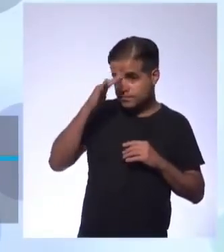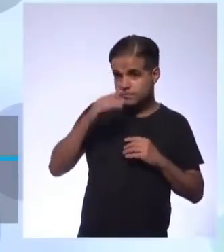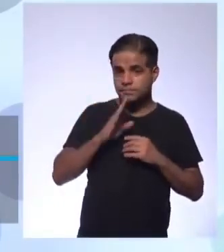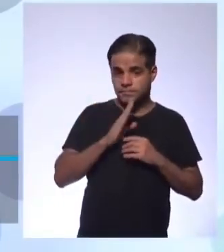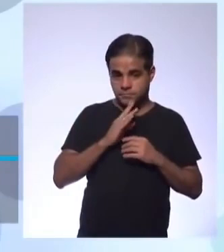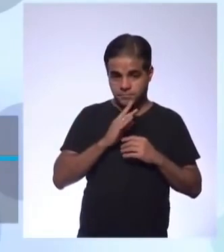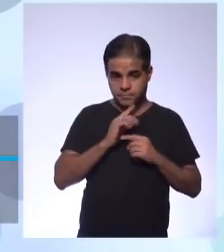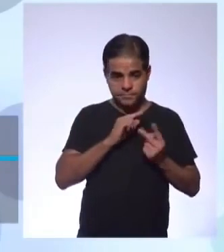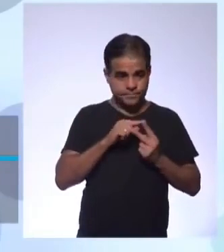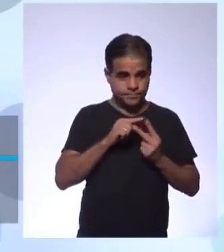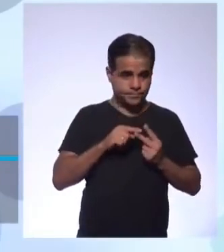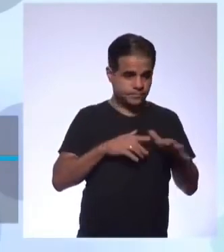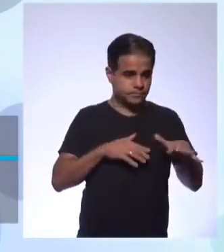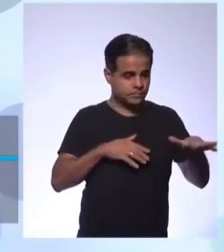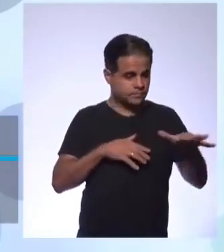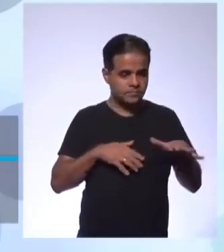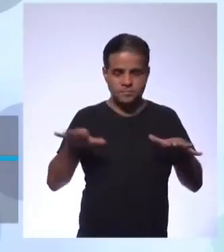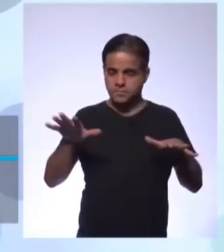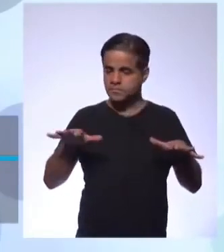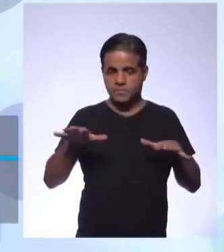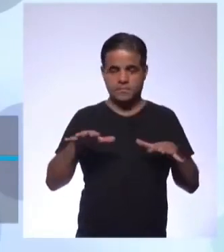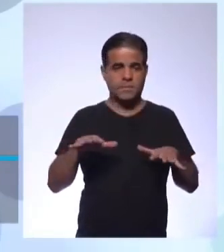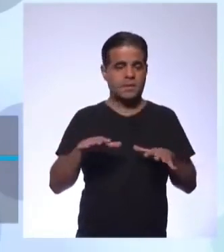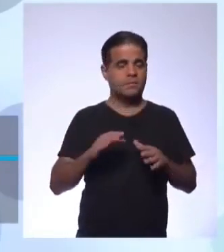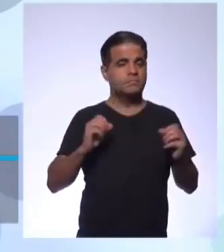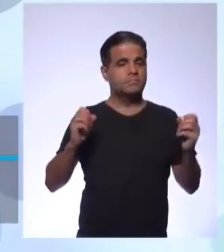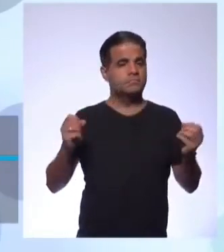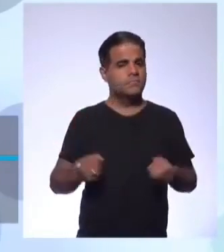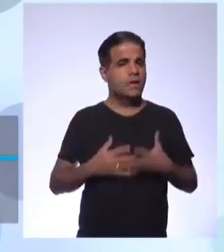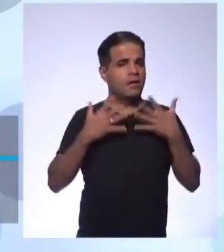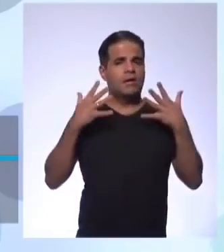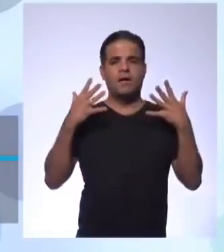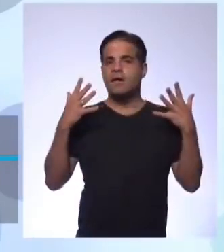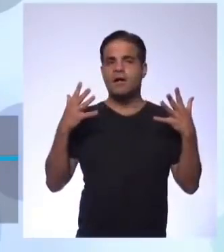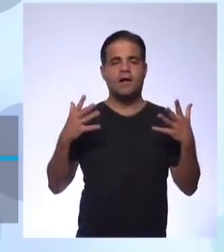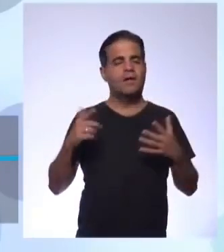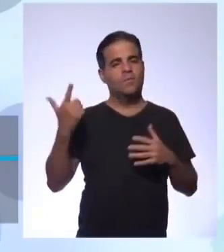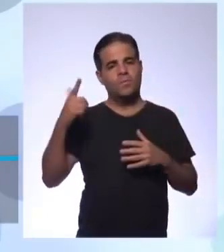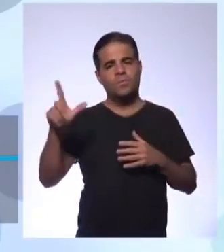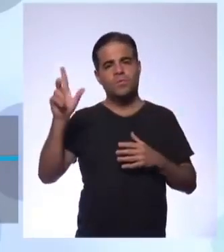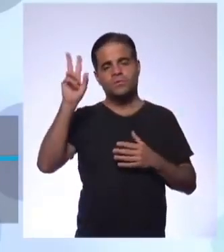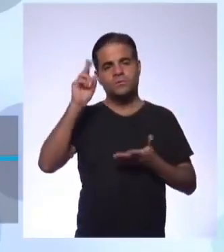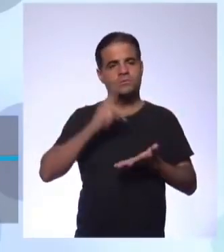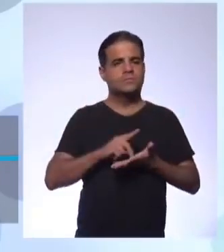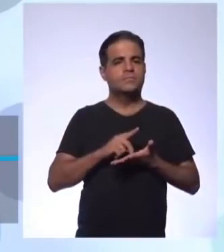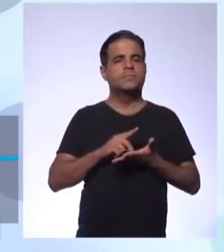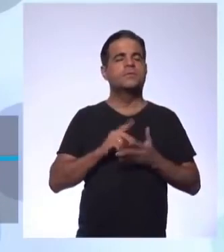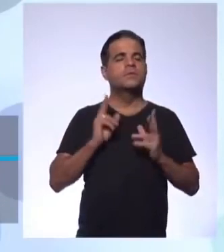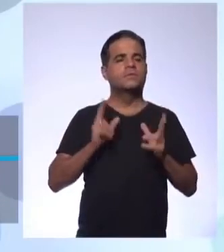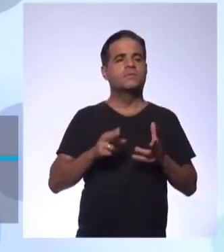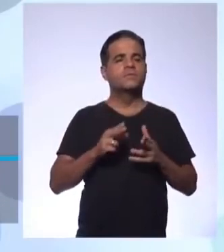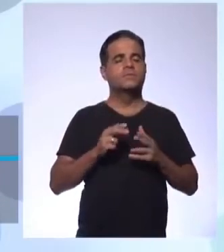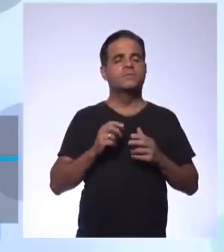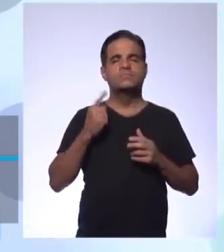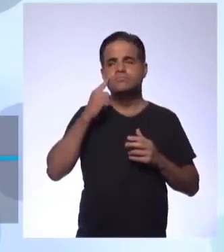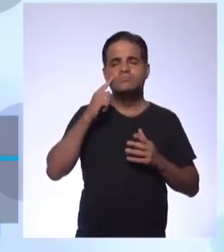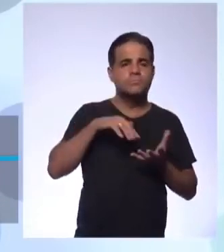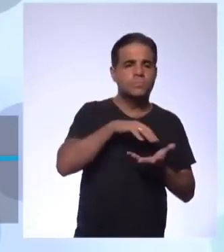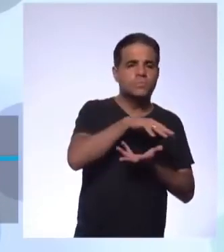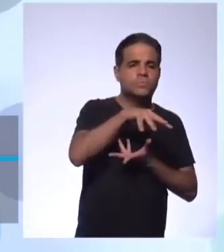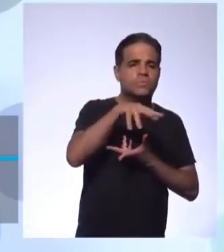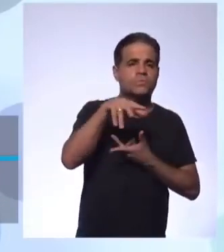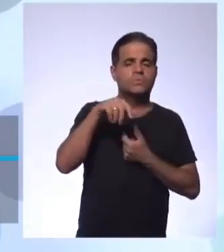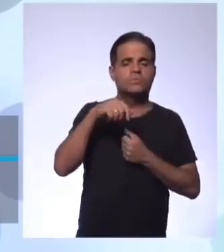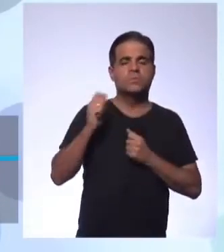espaços, o espaço da fantasia e o espaço da realidade. É o mesmo que nós começarmos a elucubrar um mundo em